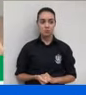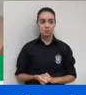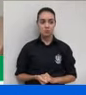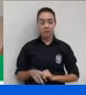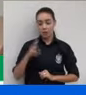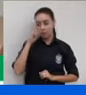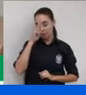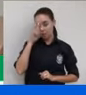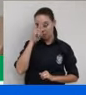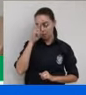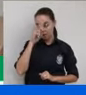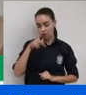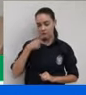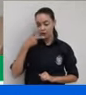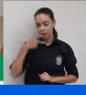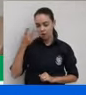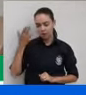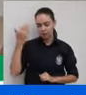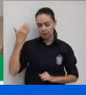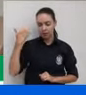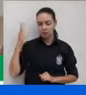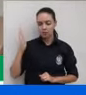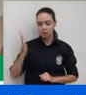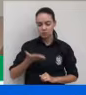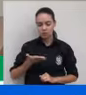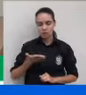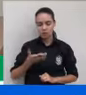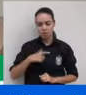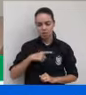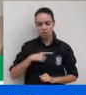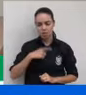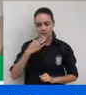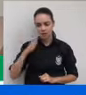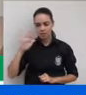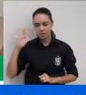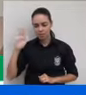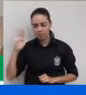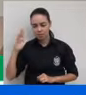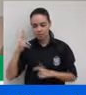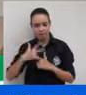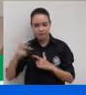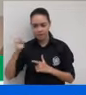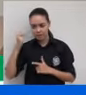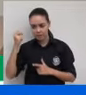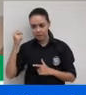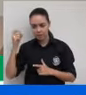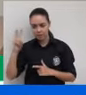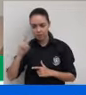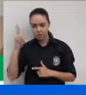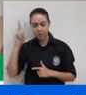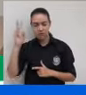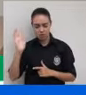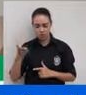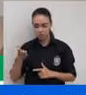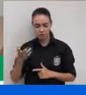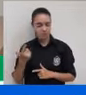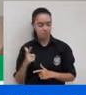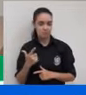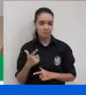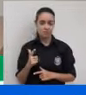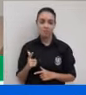ganhou porque quantas eleições eu vou até repetir aqui o que eu já falei em outros